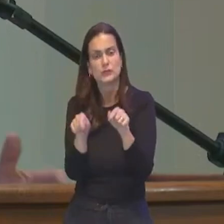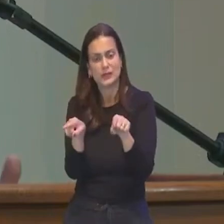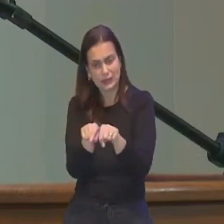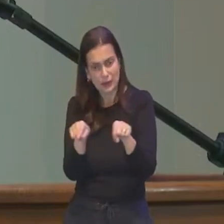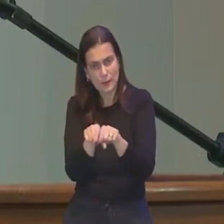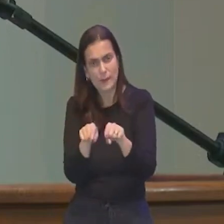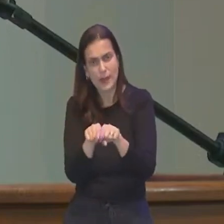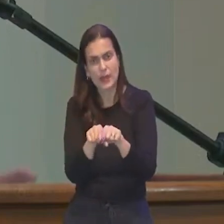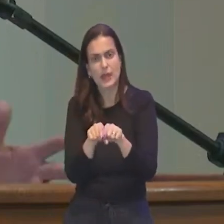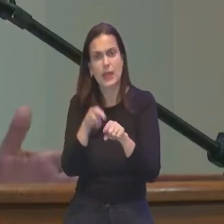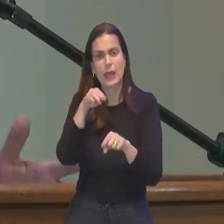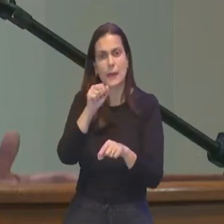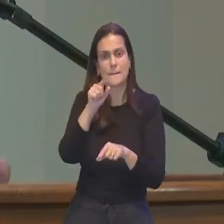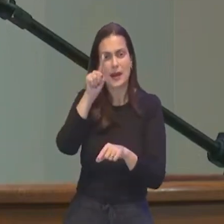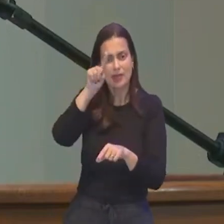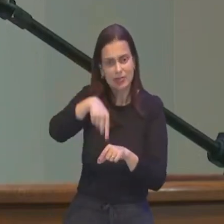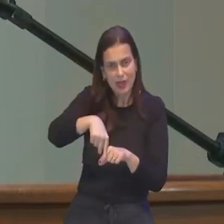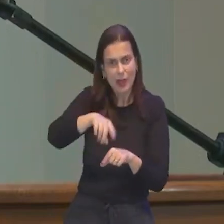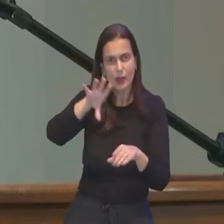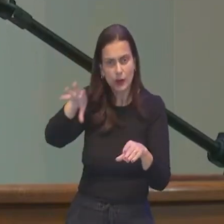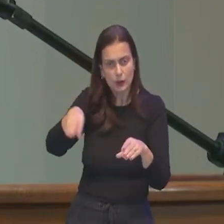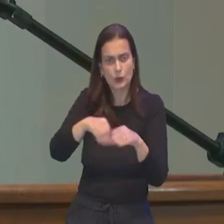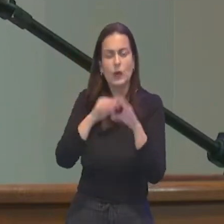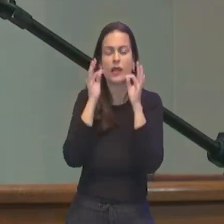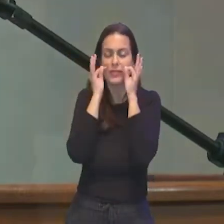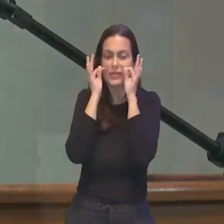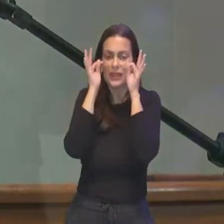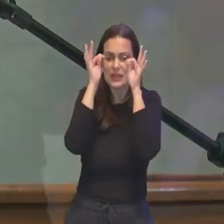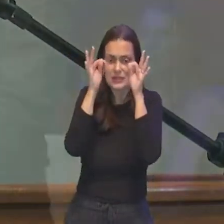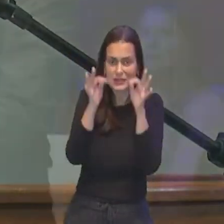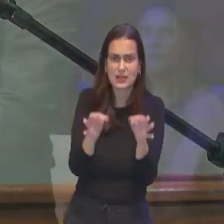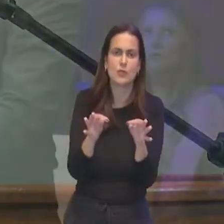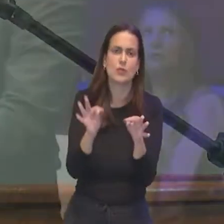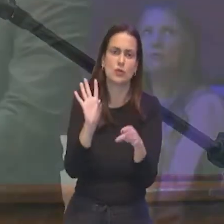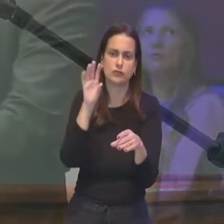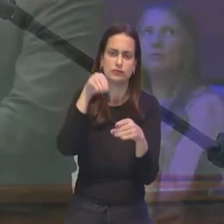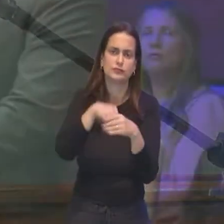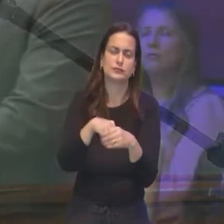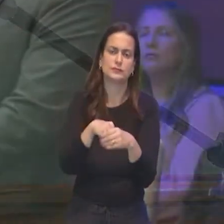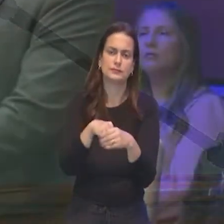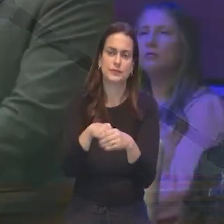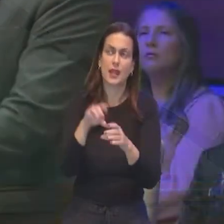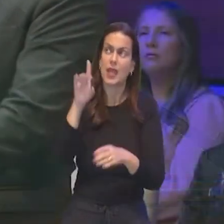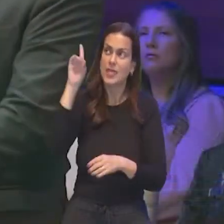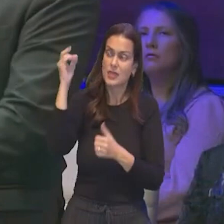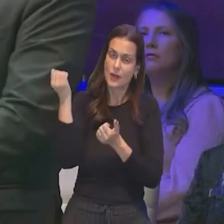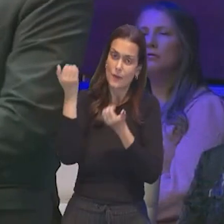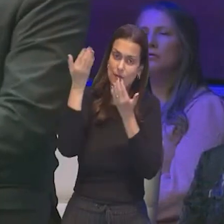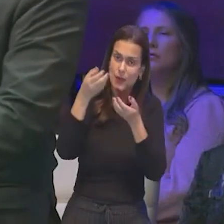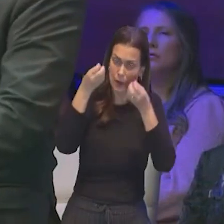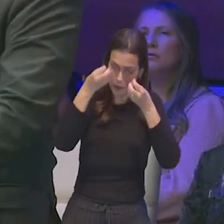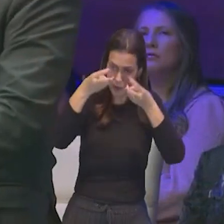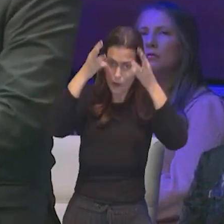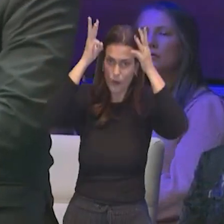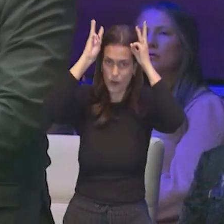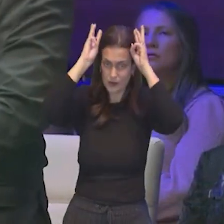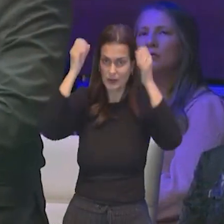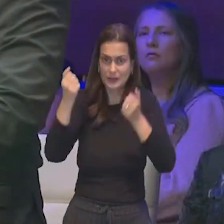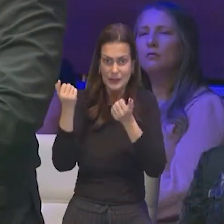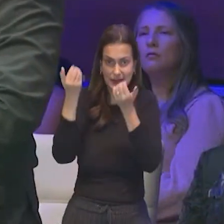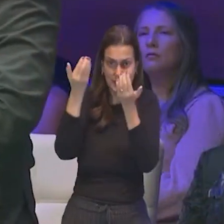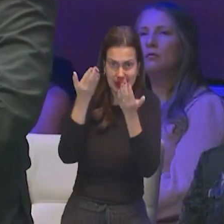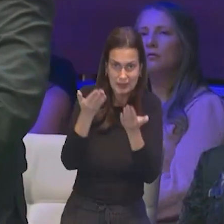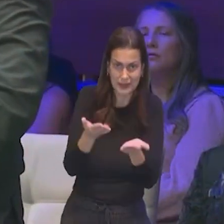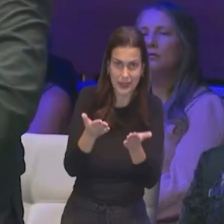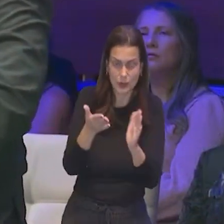do maná, contendo o testemunho que Deus concedeu a Moisés, entregando através